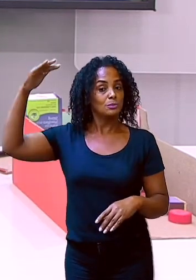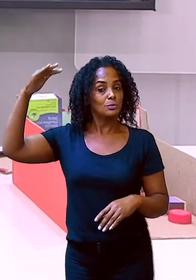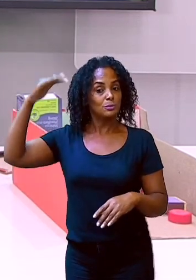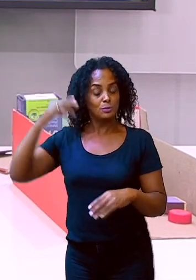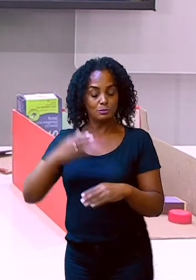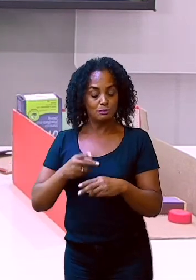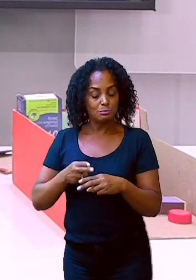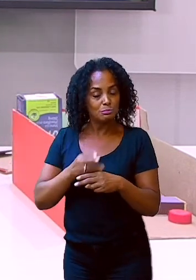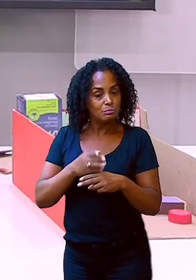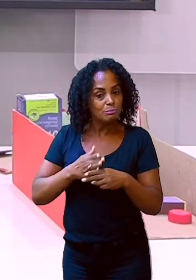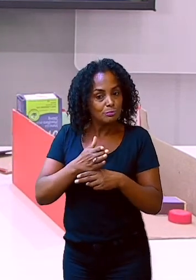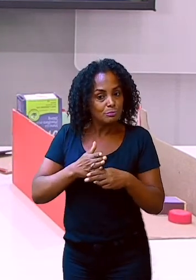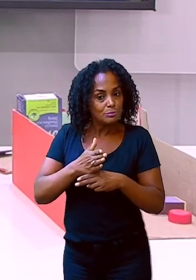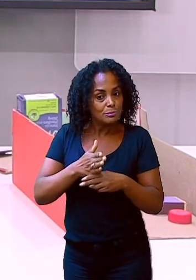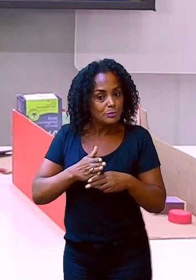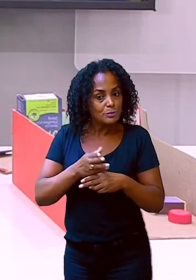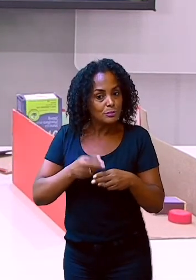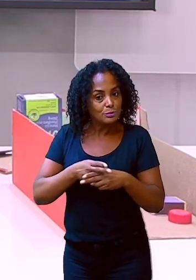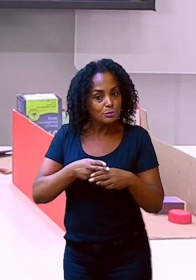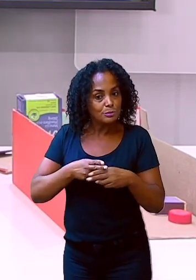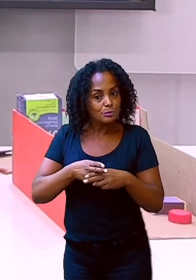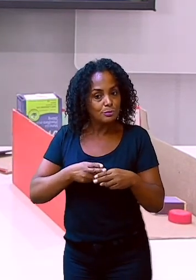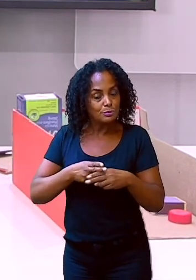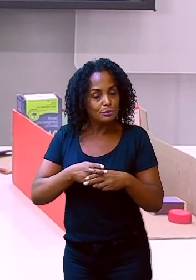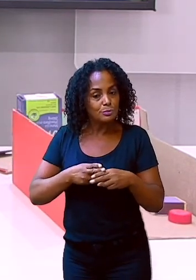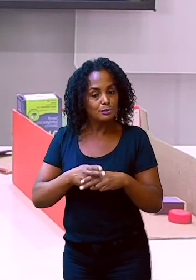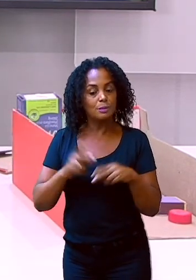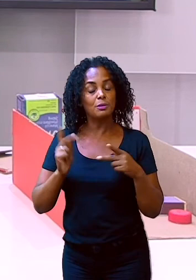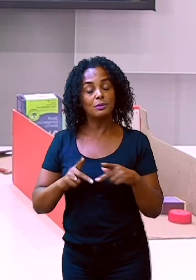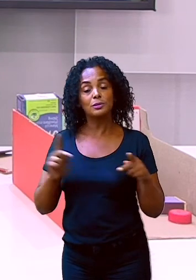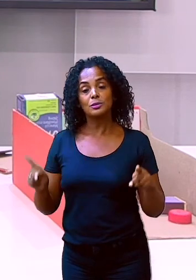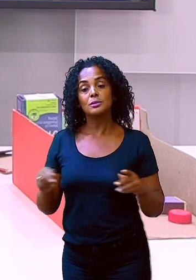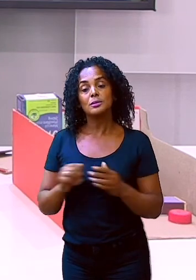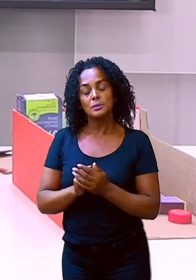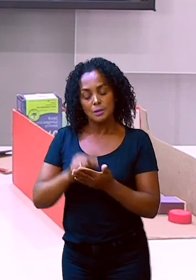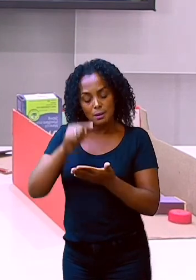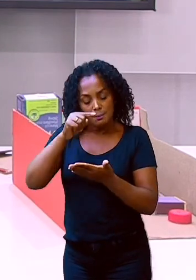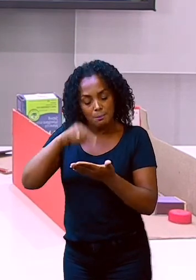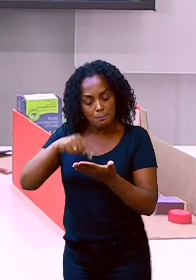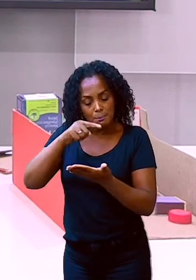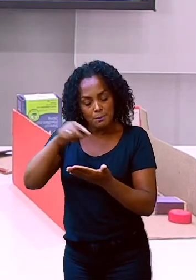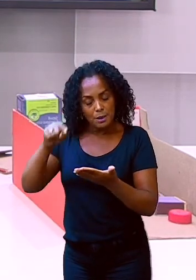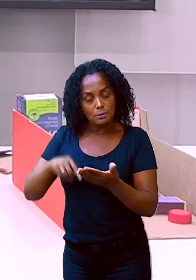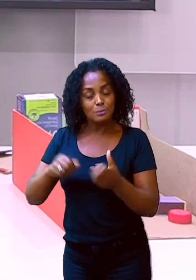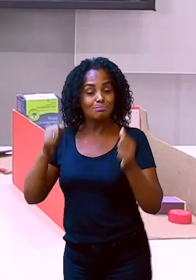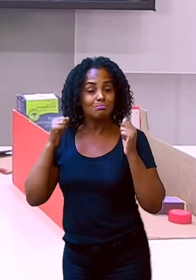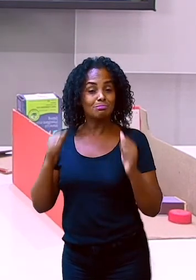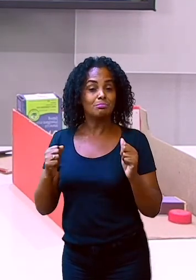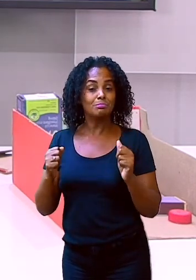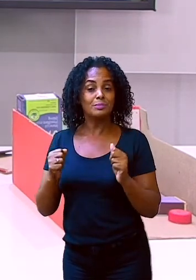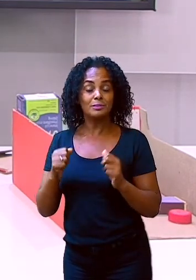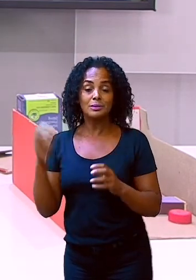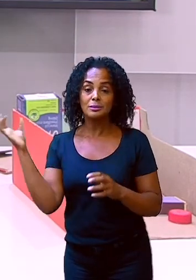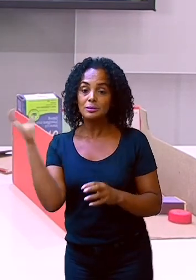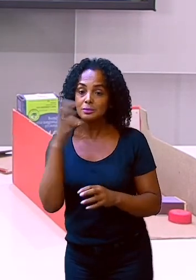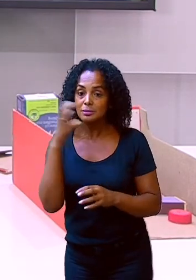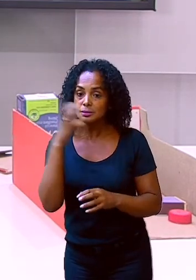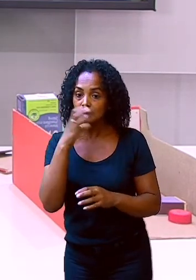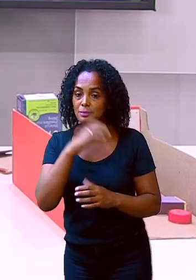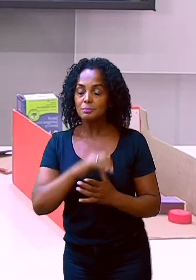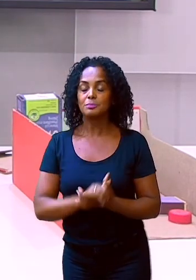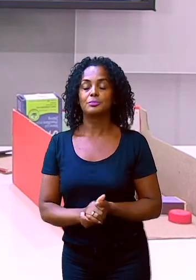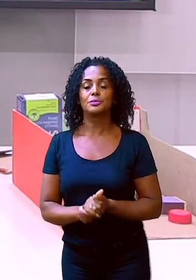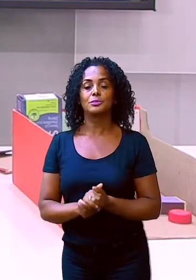A professora já deixou marcado para adiantar, mas lembrando que para marcar certinho, vocês vão precisar